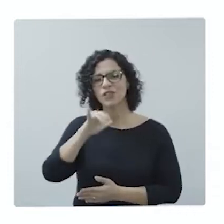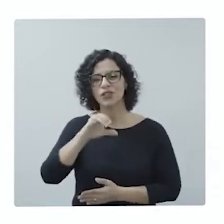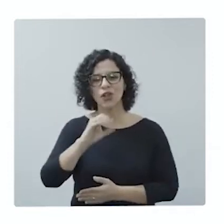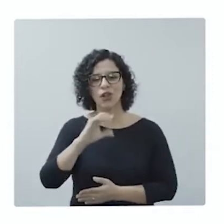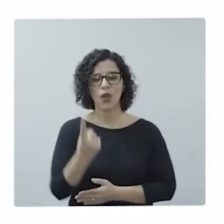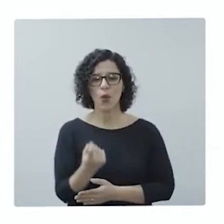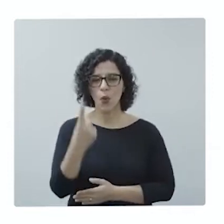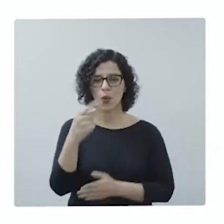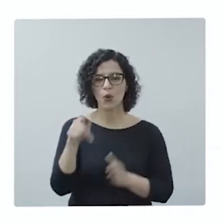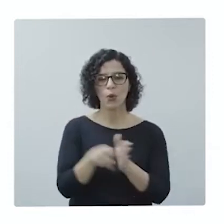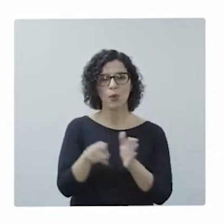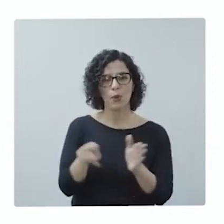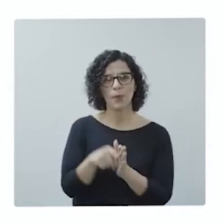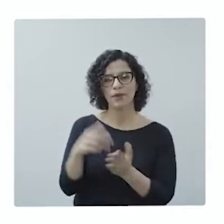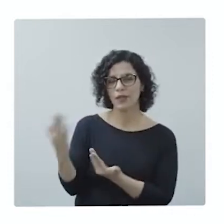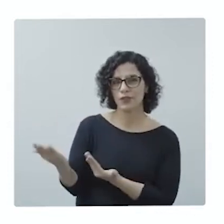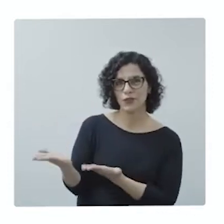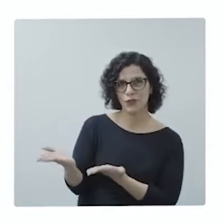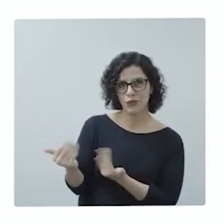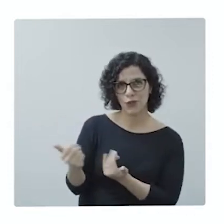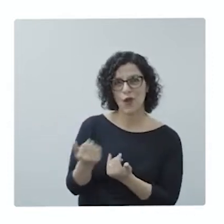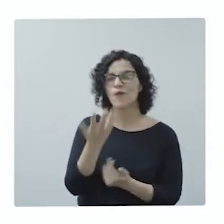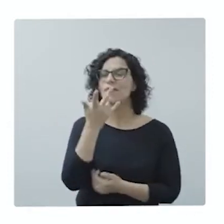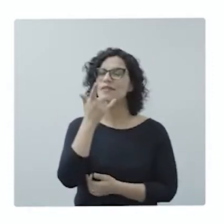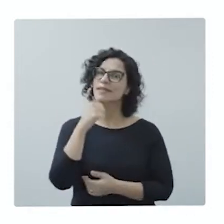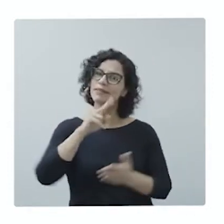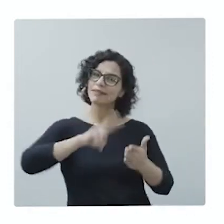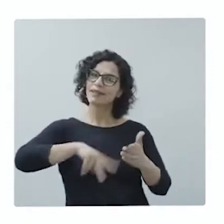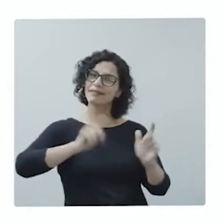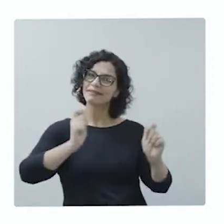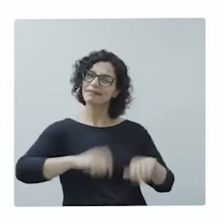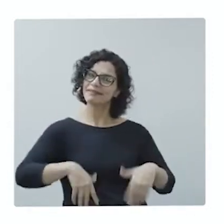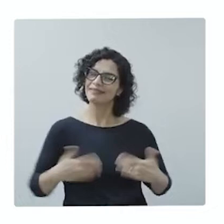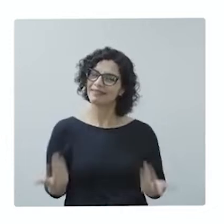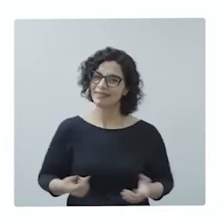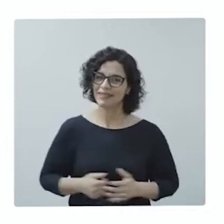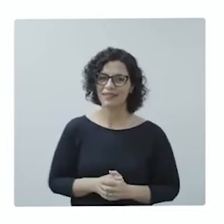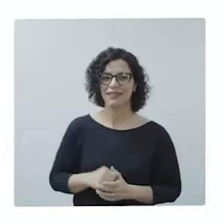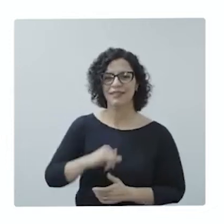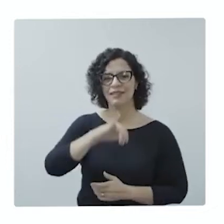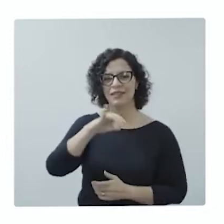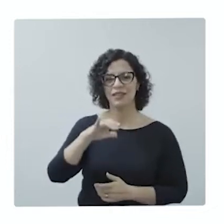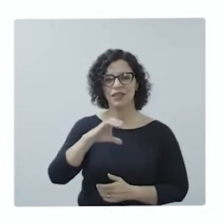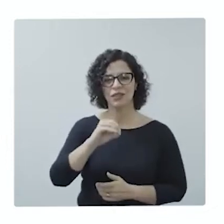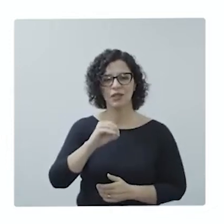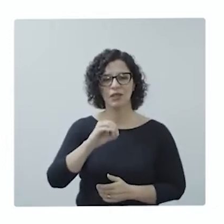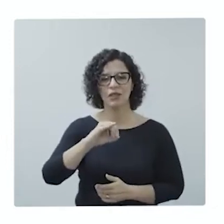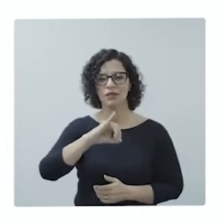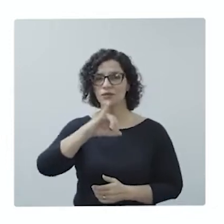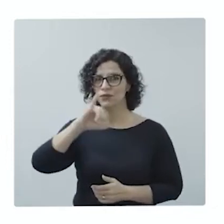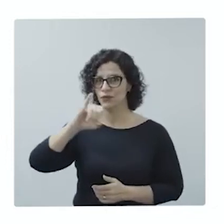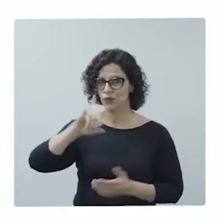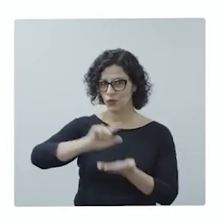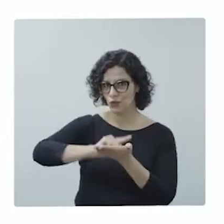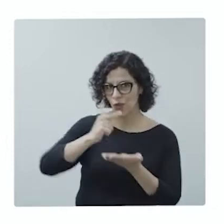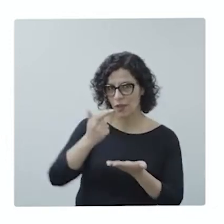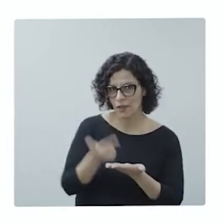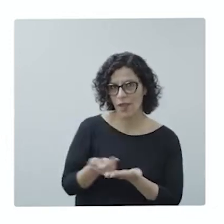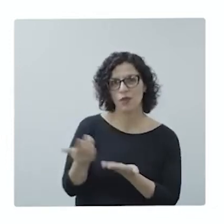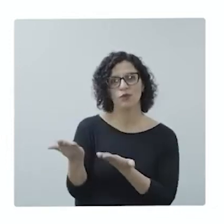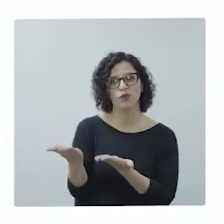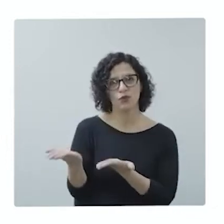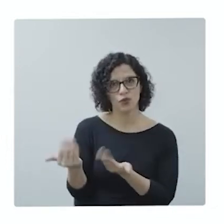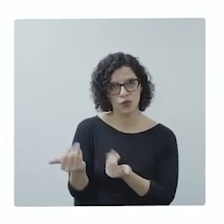O único jornal para jovens e crianças. Joca, Jornal de